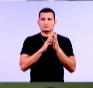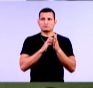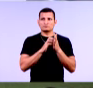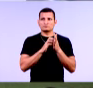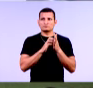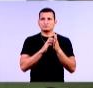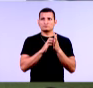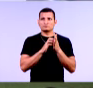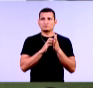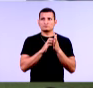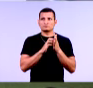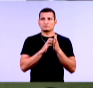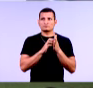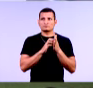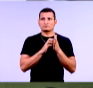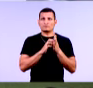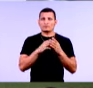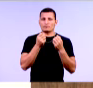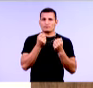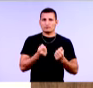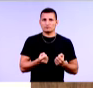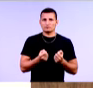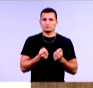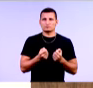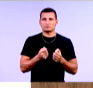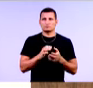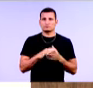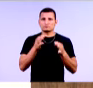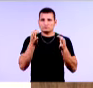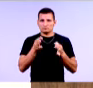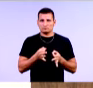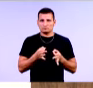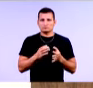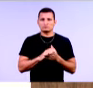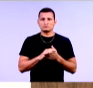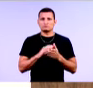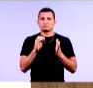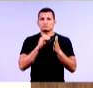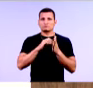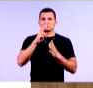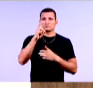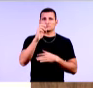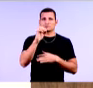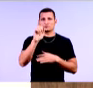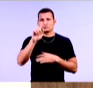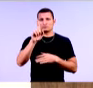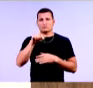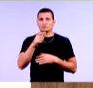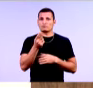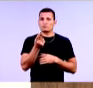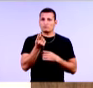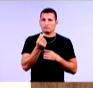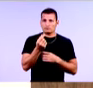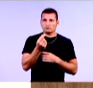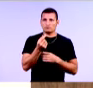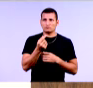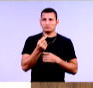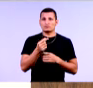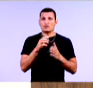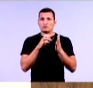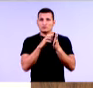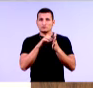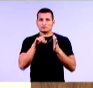valor. Exatamente. Né? Então, peso, está certo, cerca de 150 gramas. Novamente, seria o valor. A característica seria o